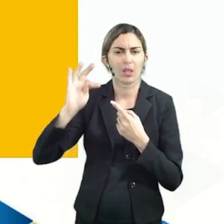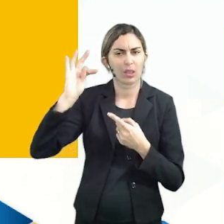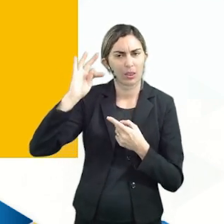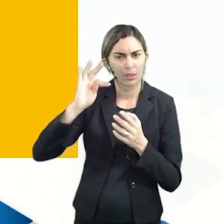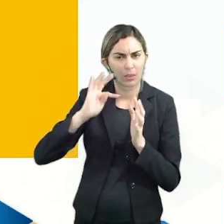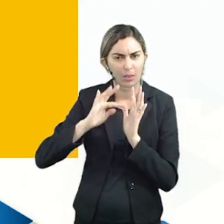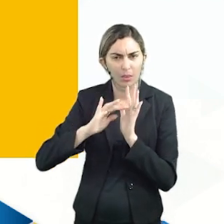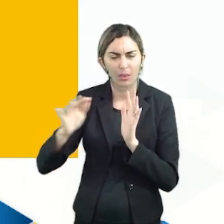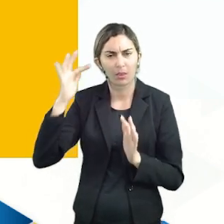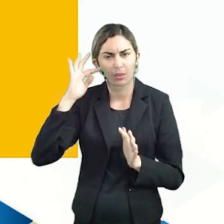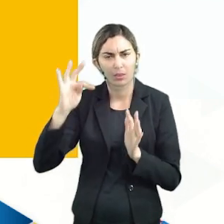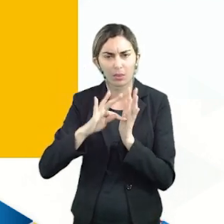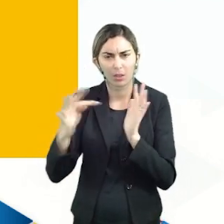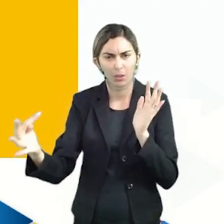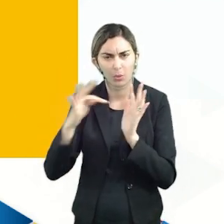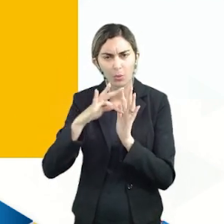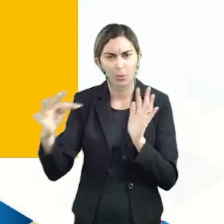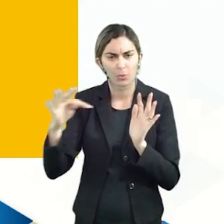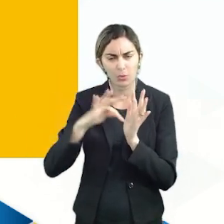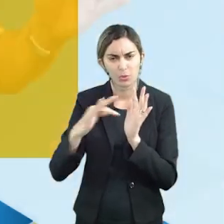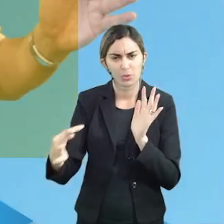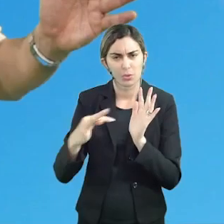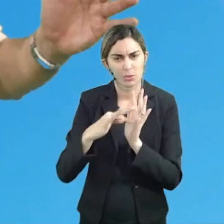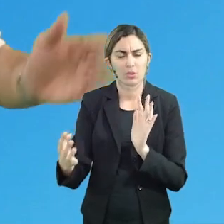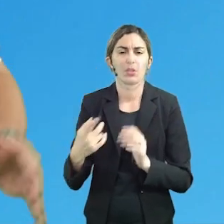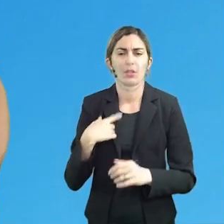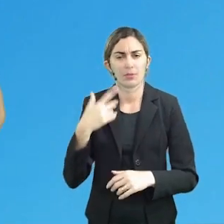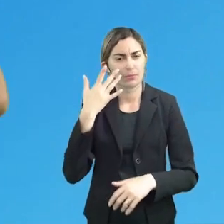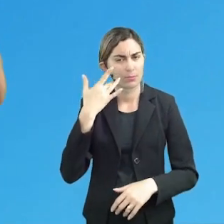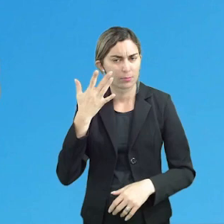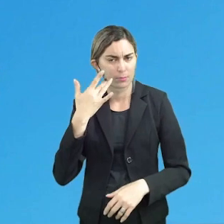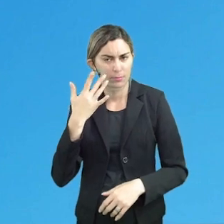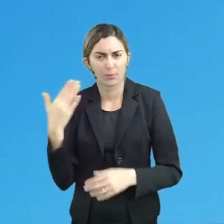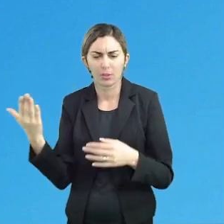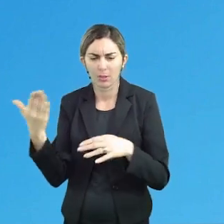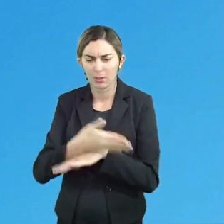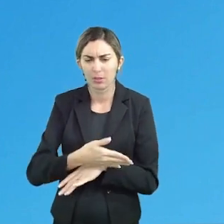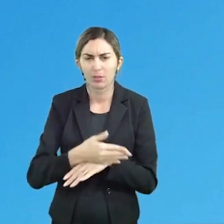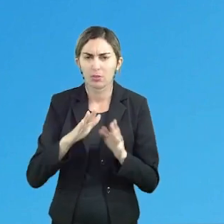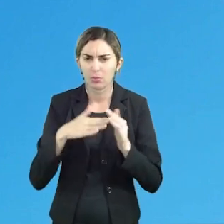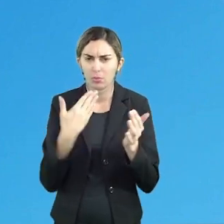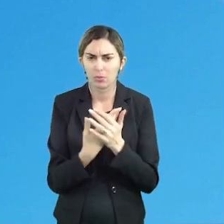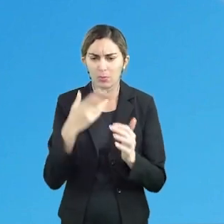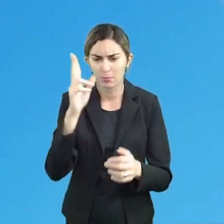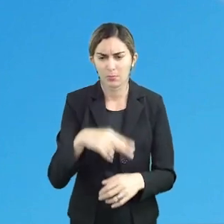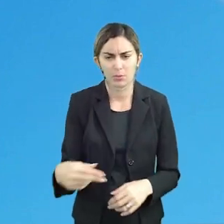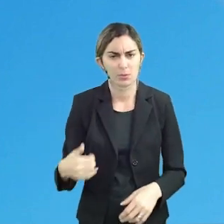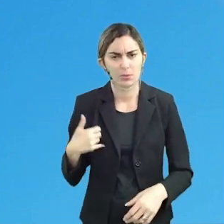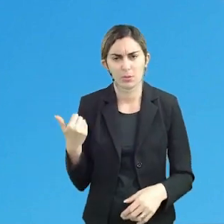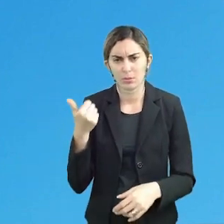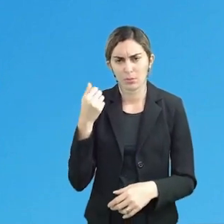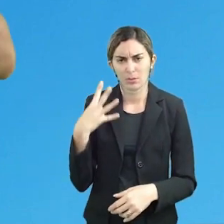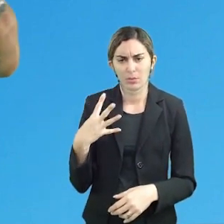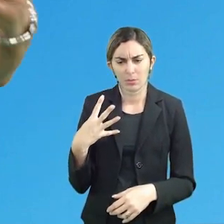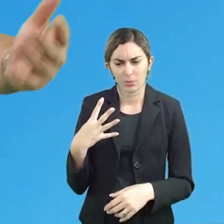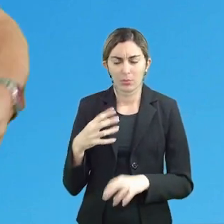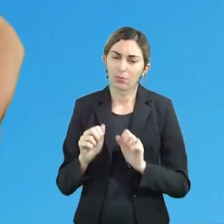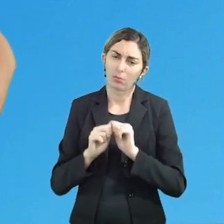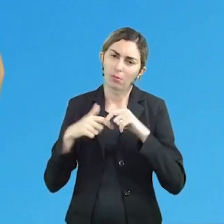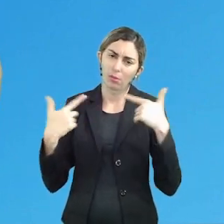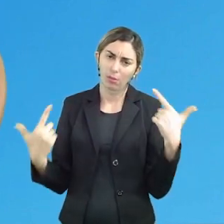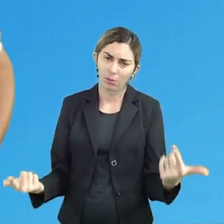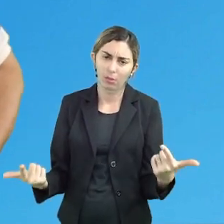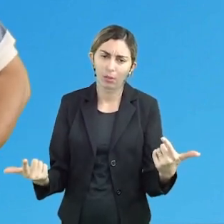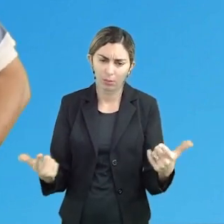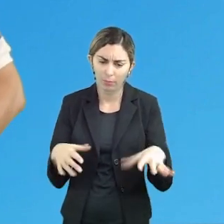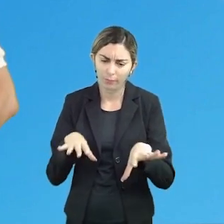já observamos nesse ponto que ele era o quê? Cearense. Entra aos 14 anos de idade no seminário, claro, e